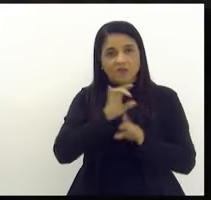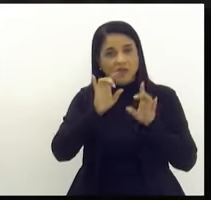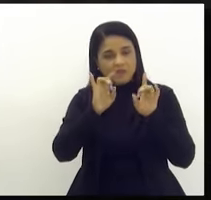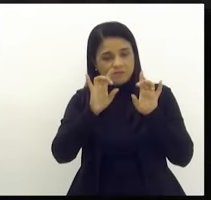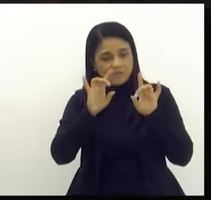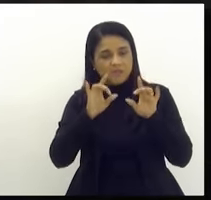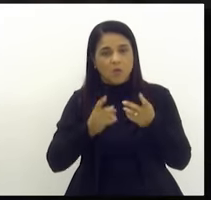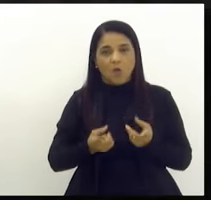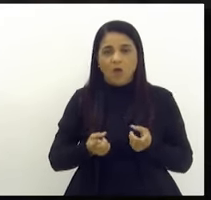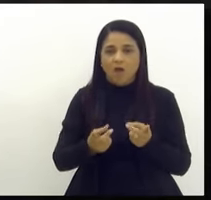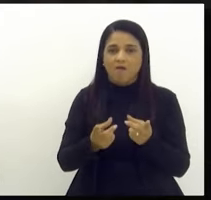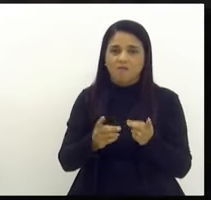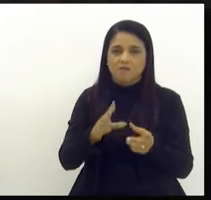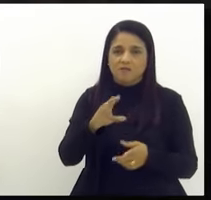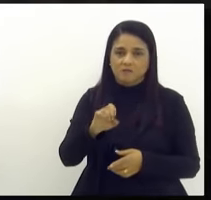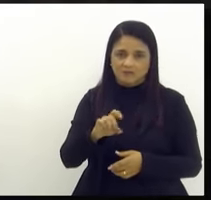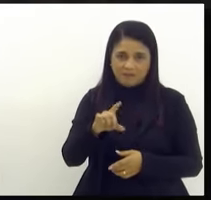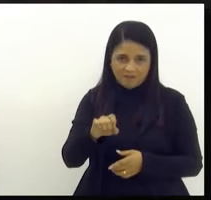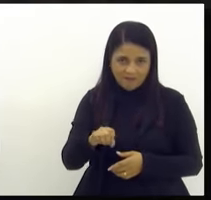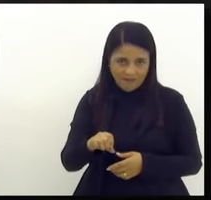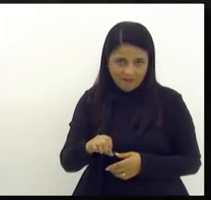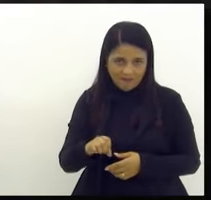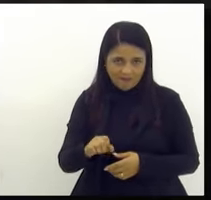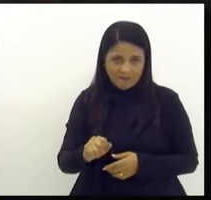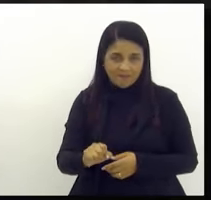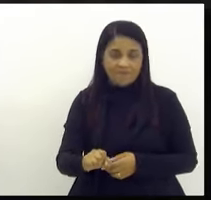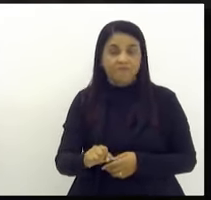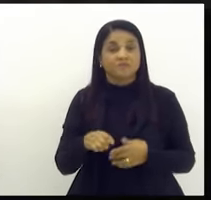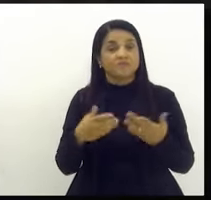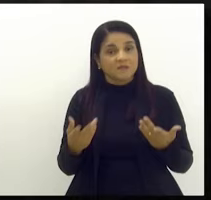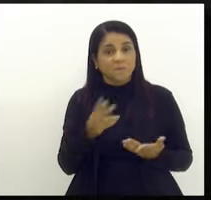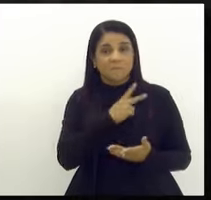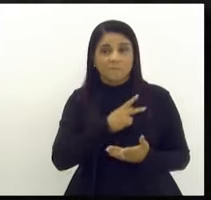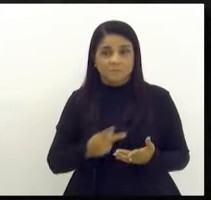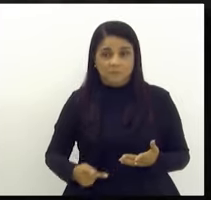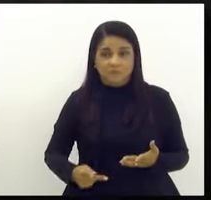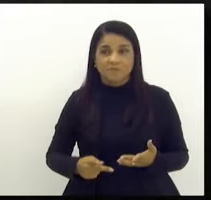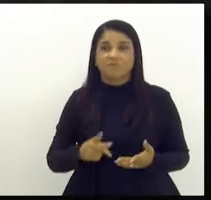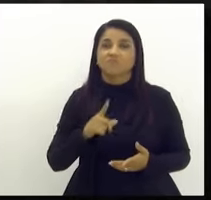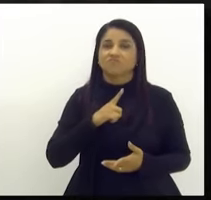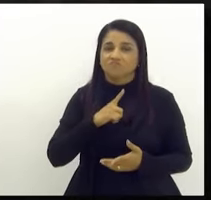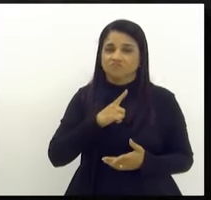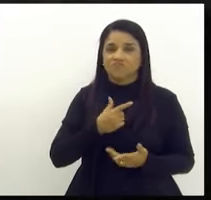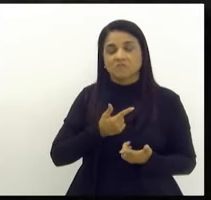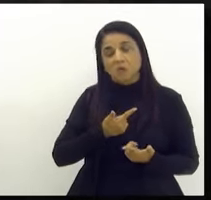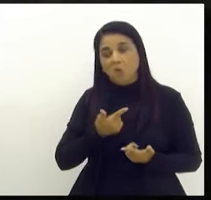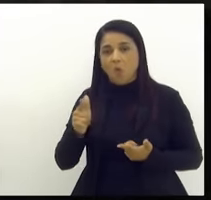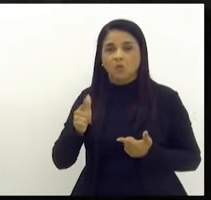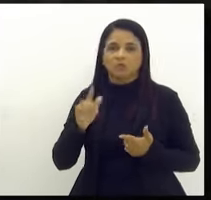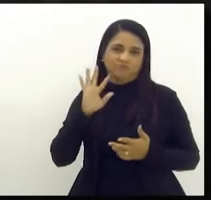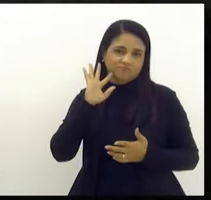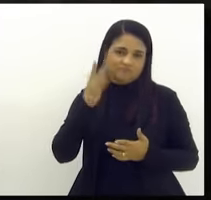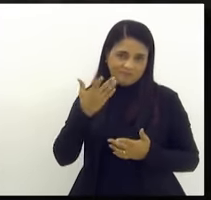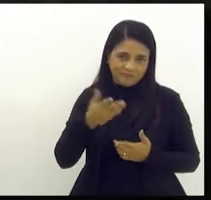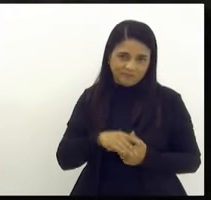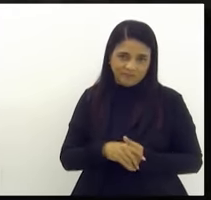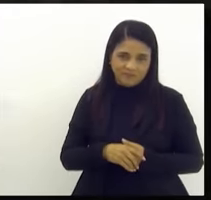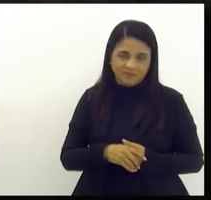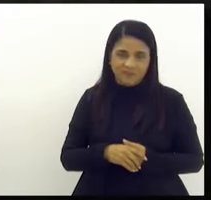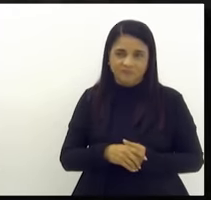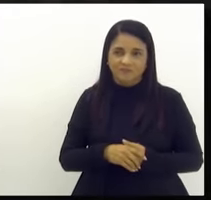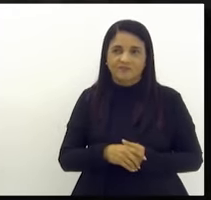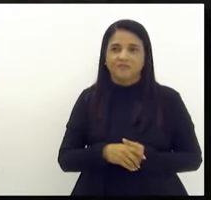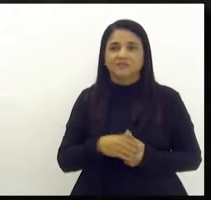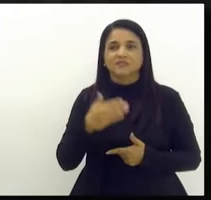com a venda da cedai então senhora presidenta a gente teria sim outras saídas por exemplo